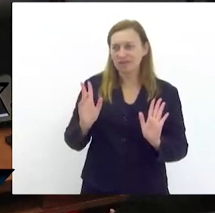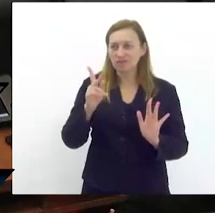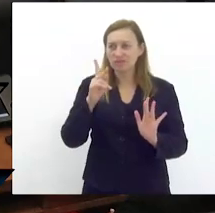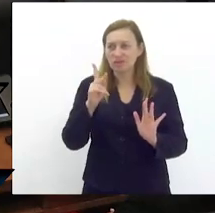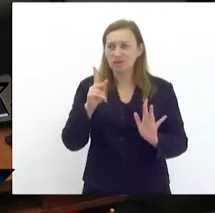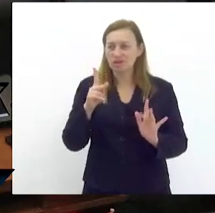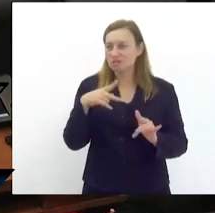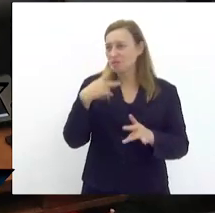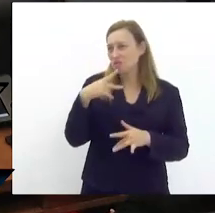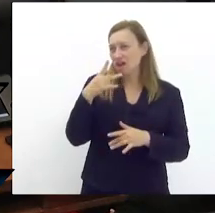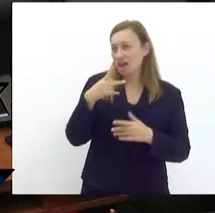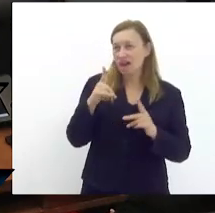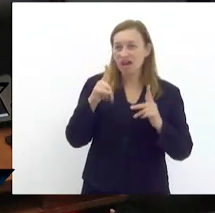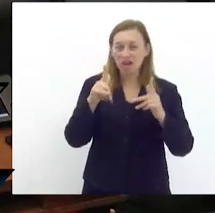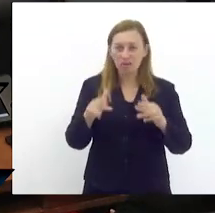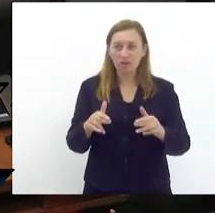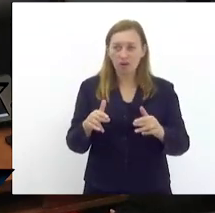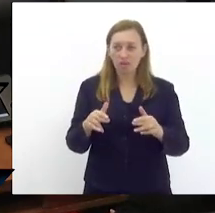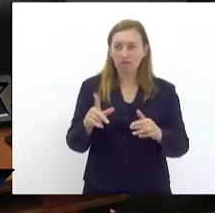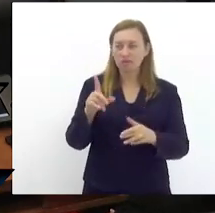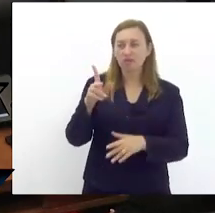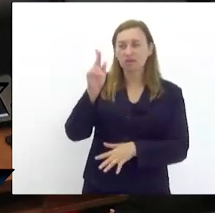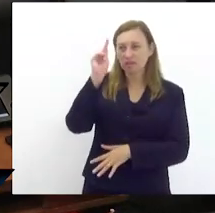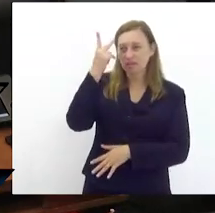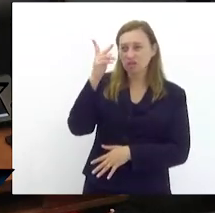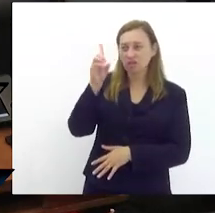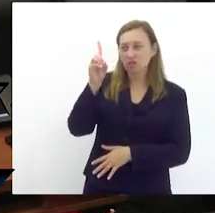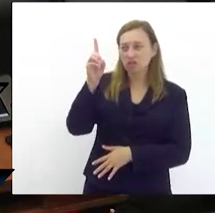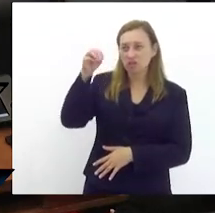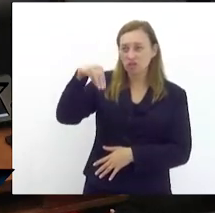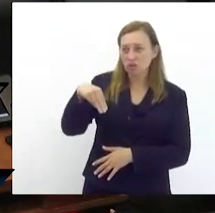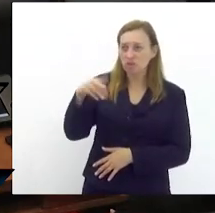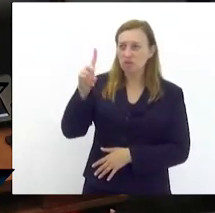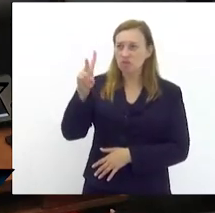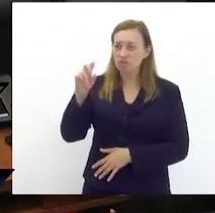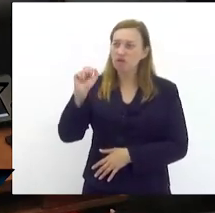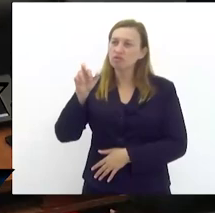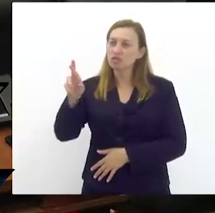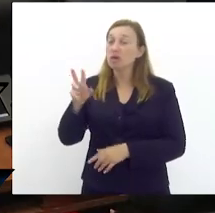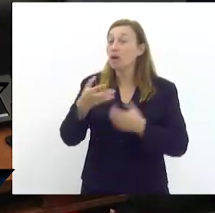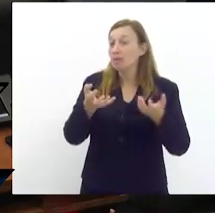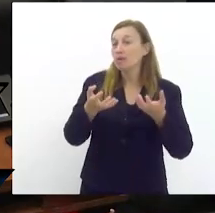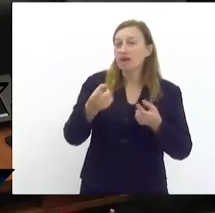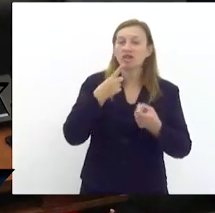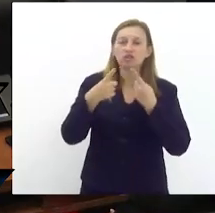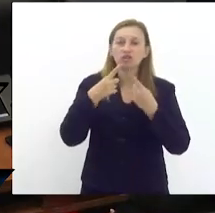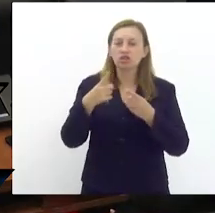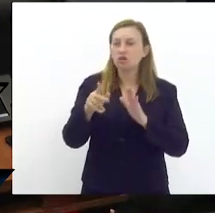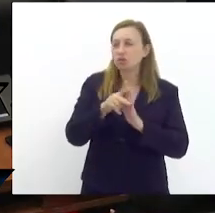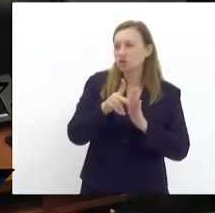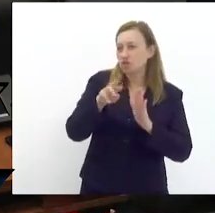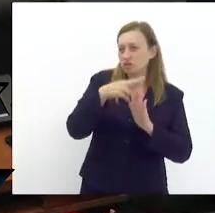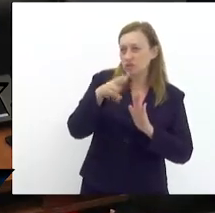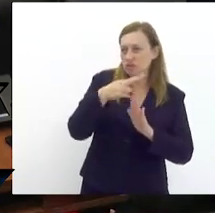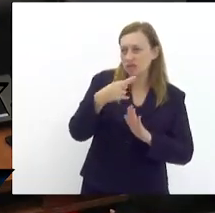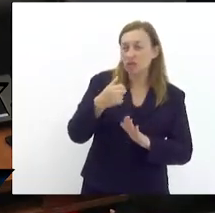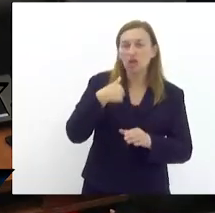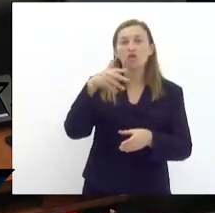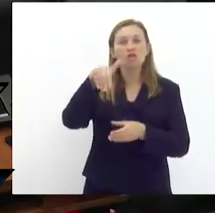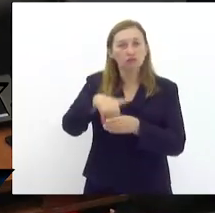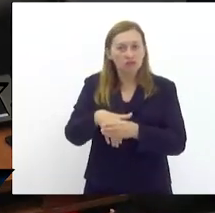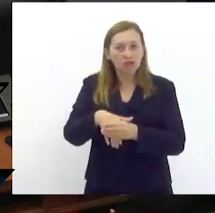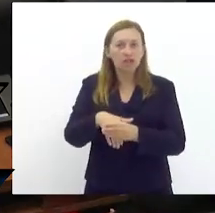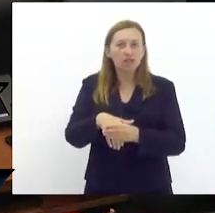tem certamente sobre a história de Dom Valdir mas eu queria justamente debater porque é um projeto de resolução que votarei